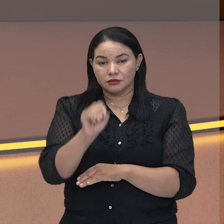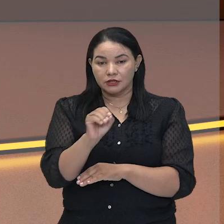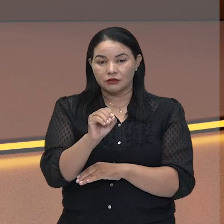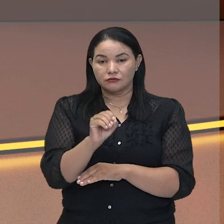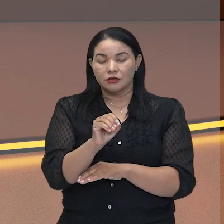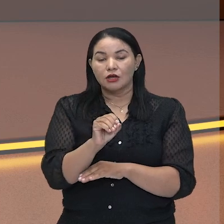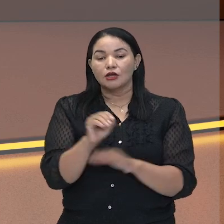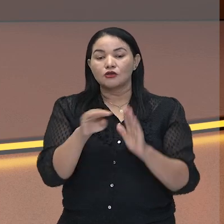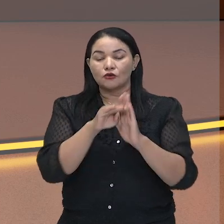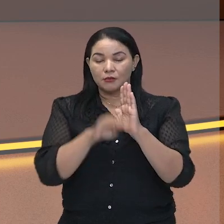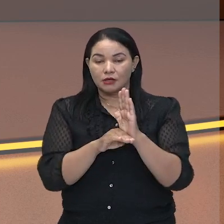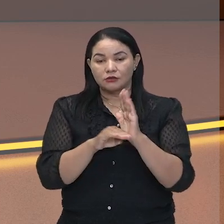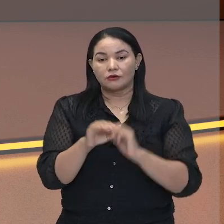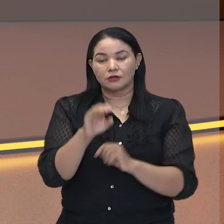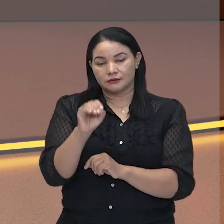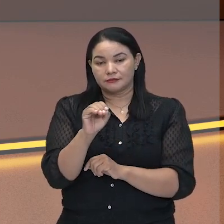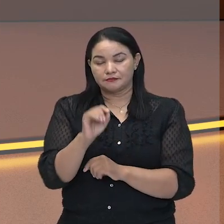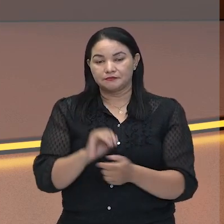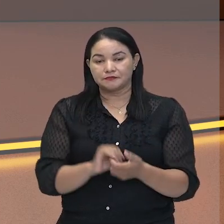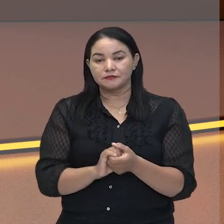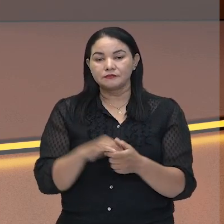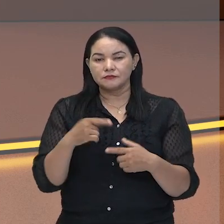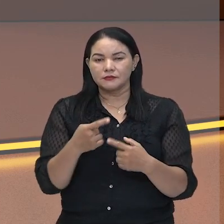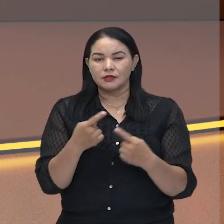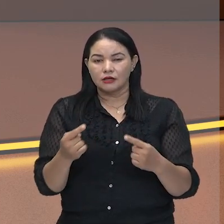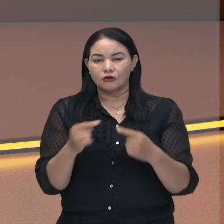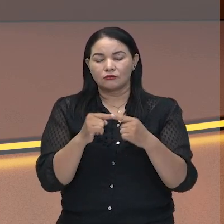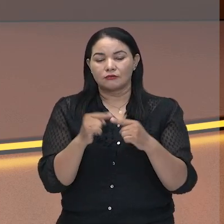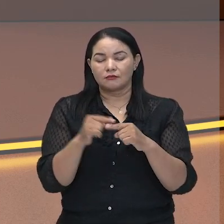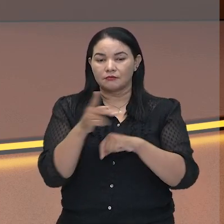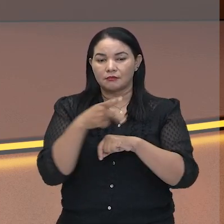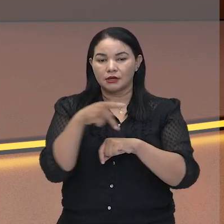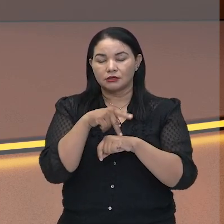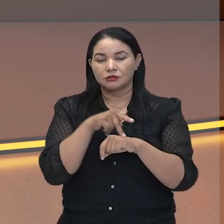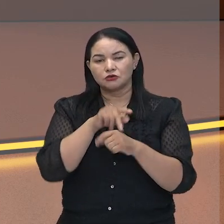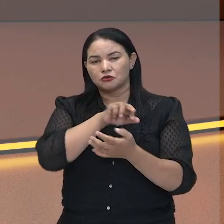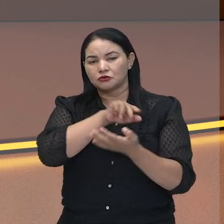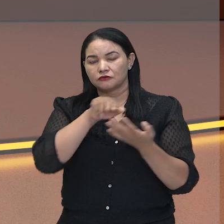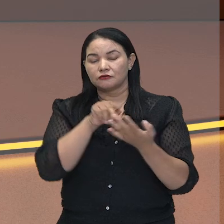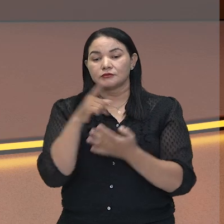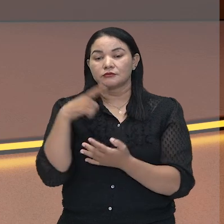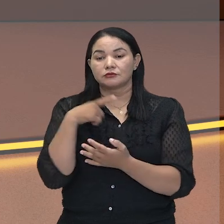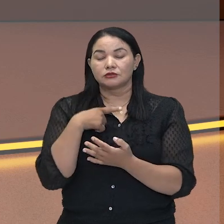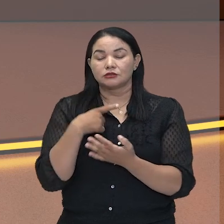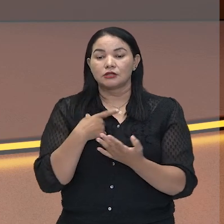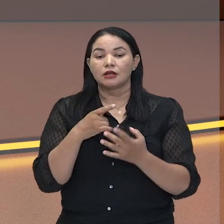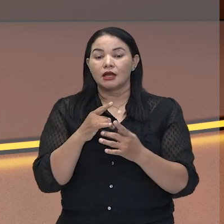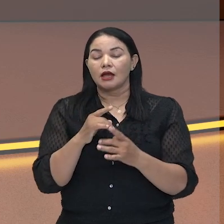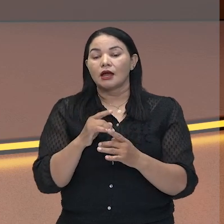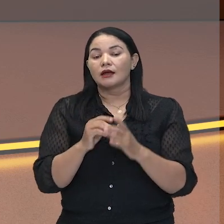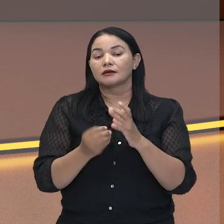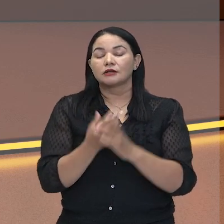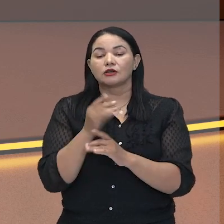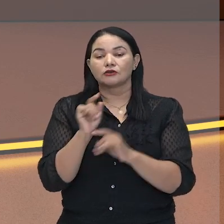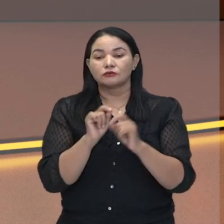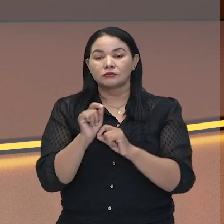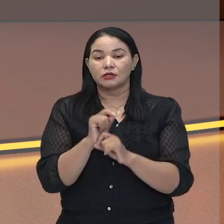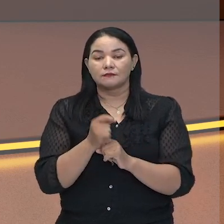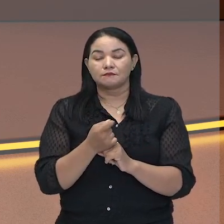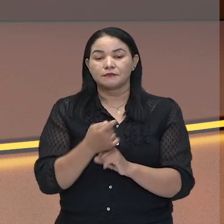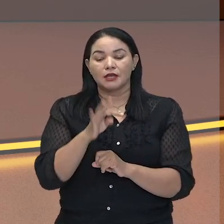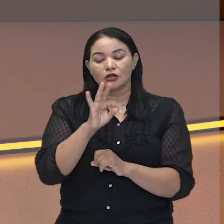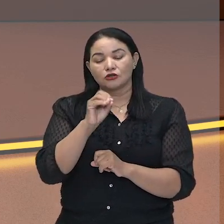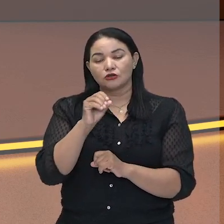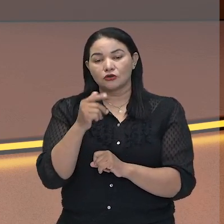encontrar todos esses países aqui da Europa Ocidental com eles formando ali o que seria o chamado top 20